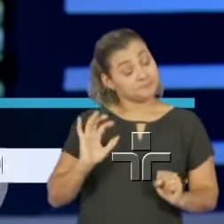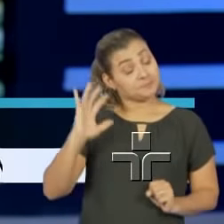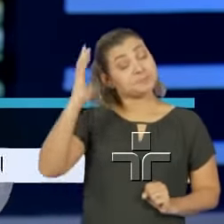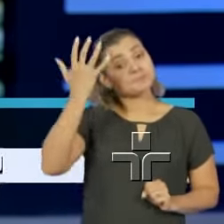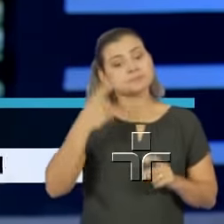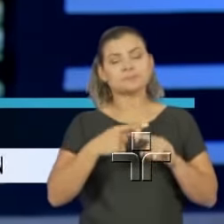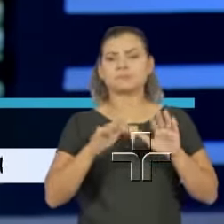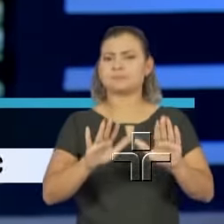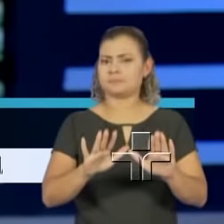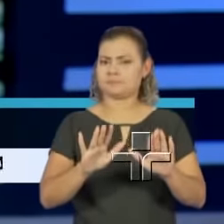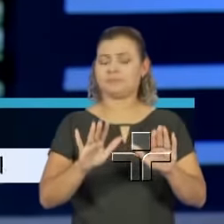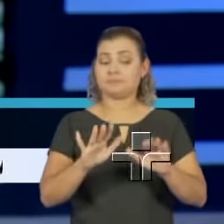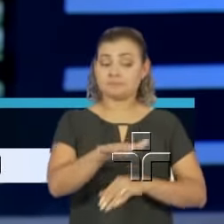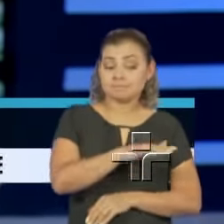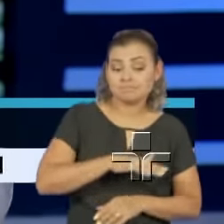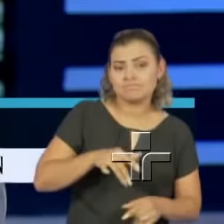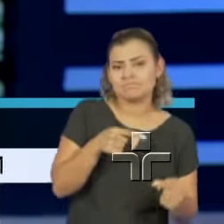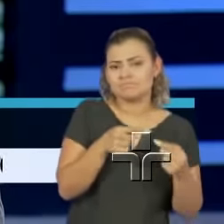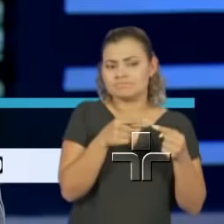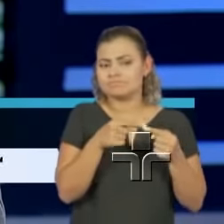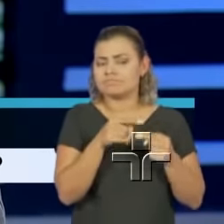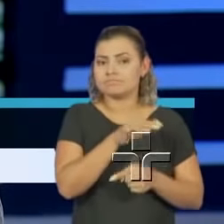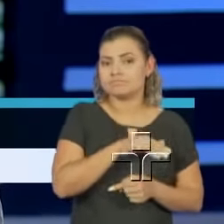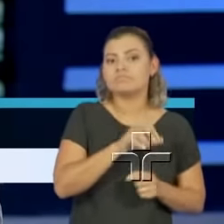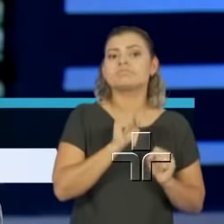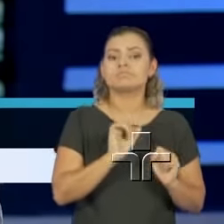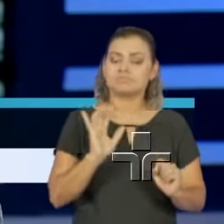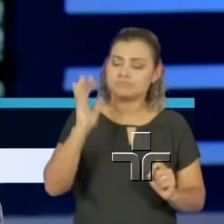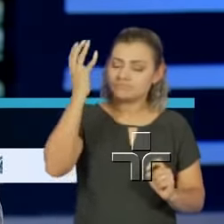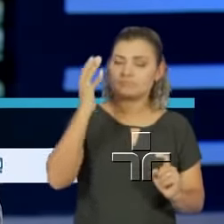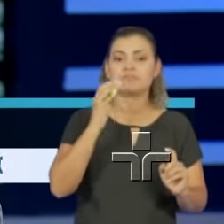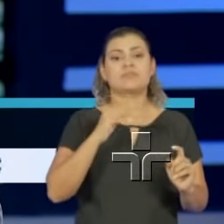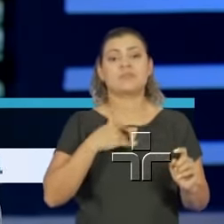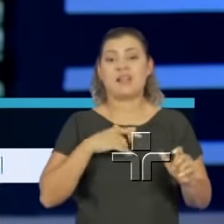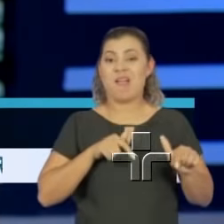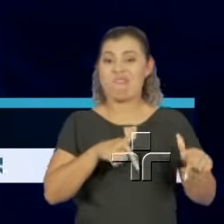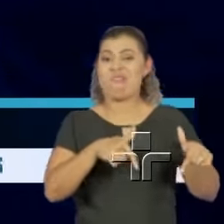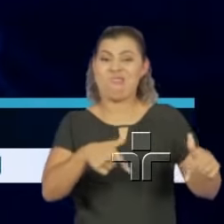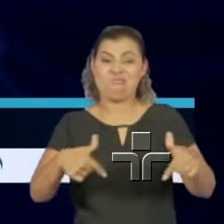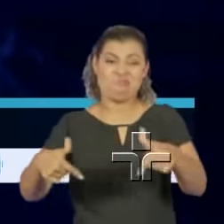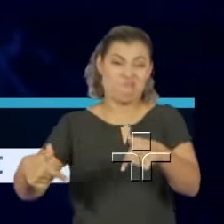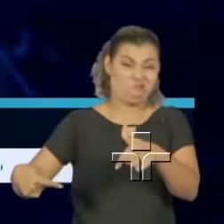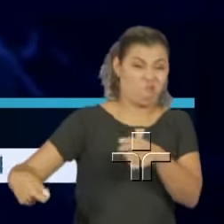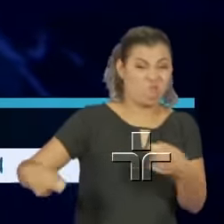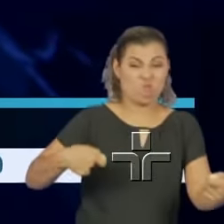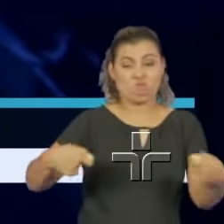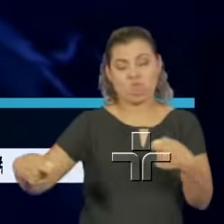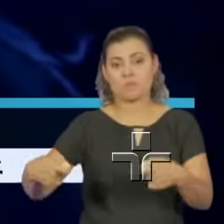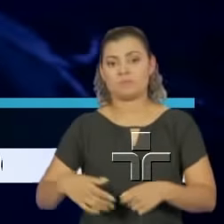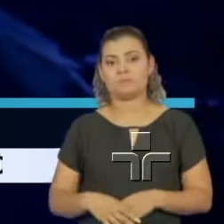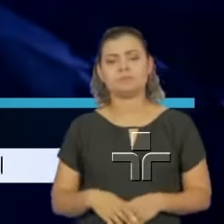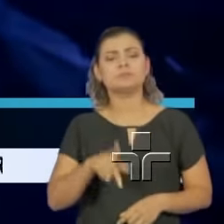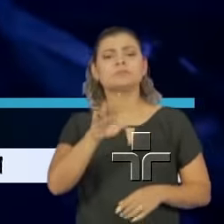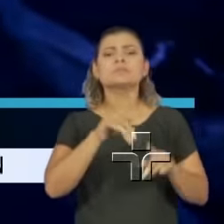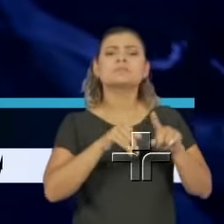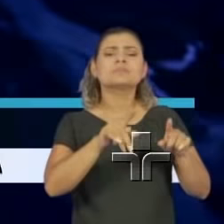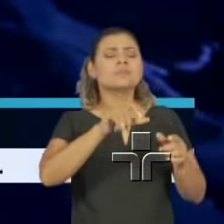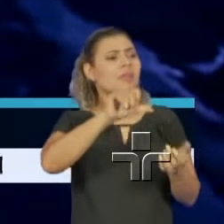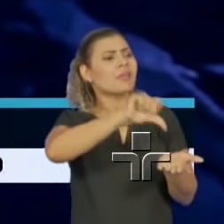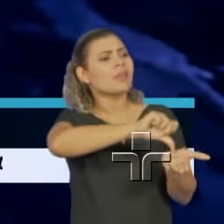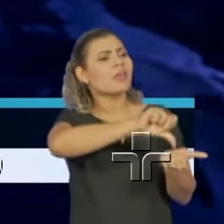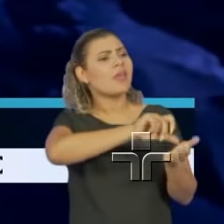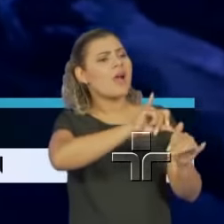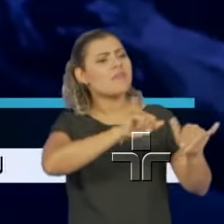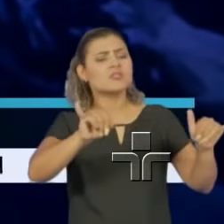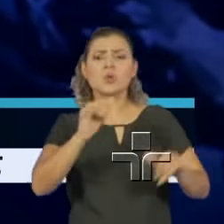Mas qualquer coisa nessa direção pode detonar esse pavio, aí ninguém segura. Agora, os iranianos disseram que Israel pode